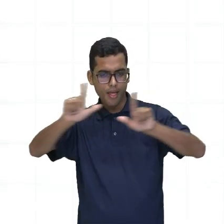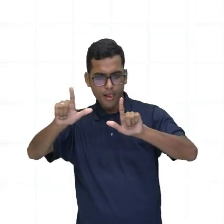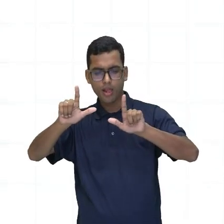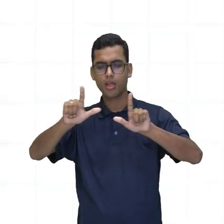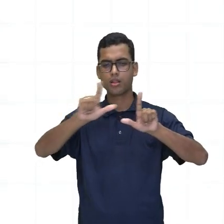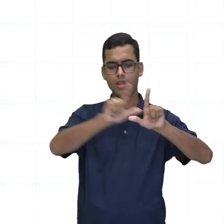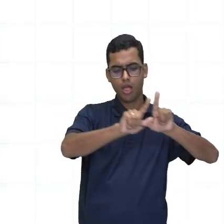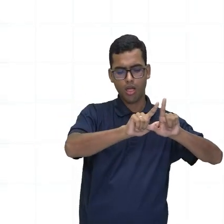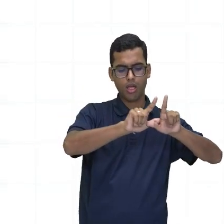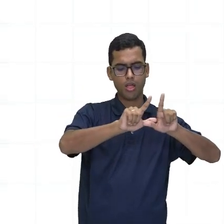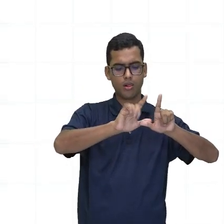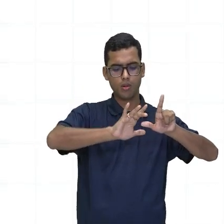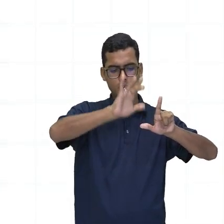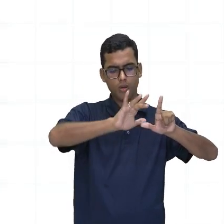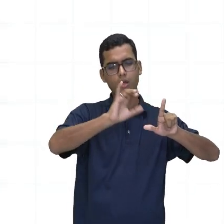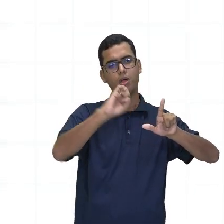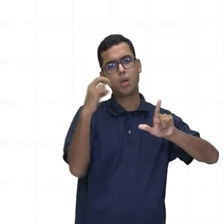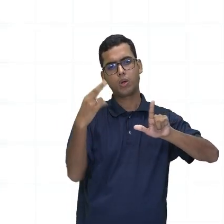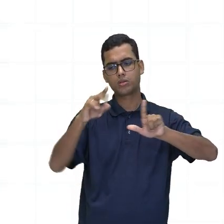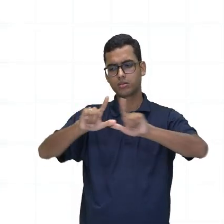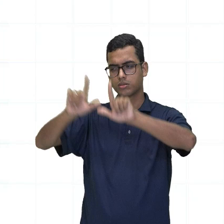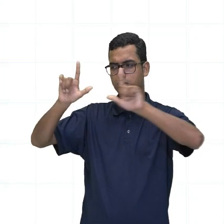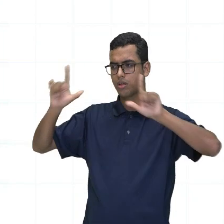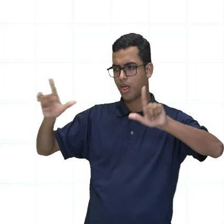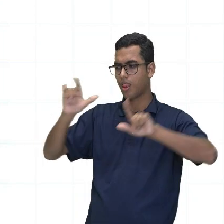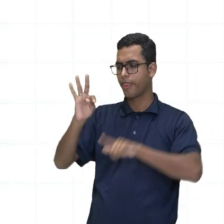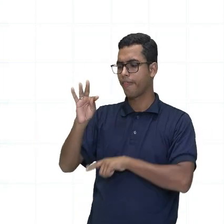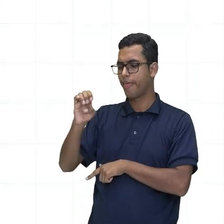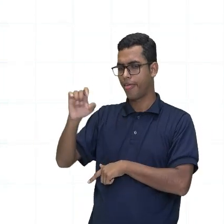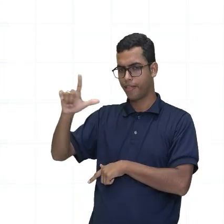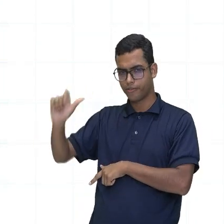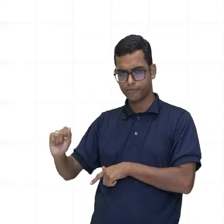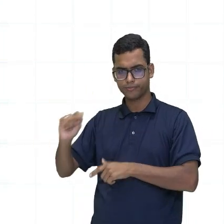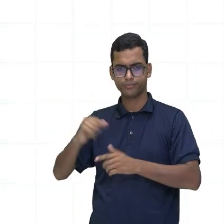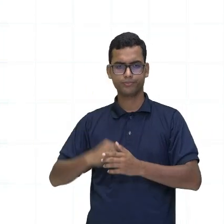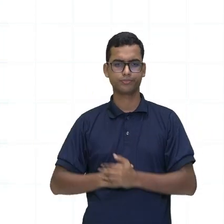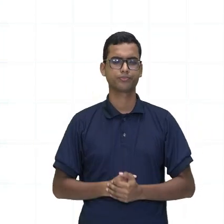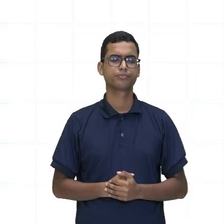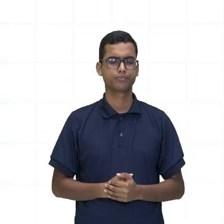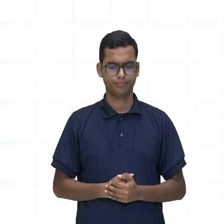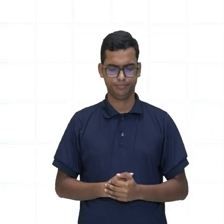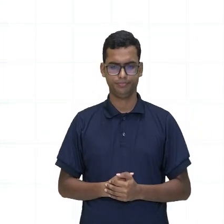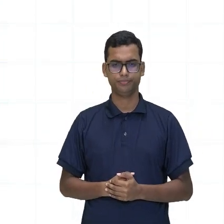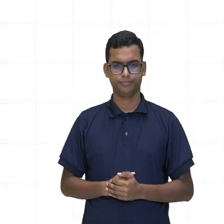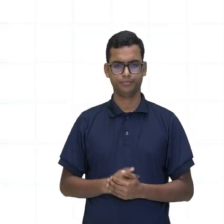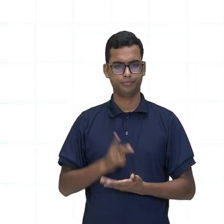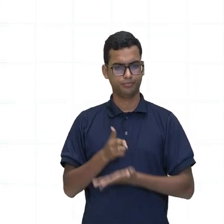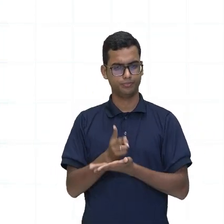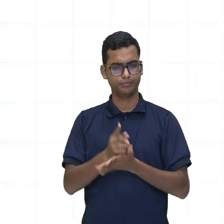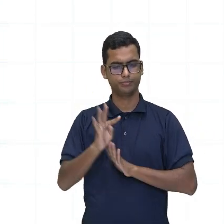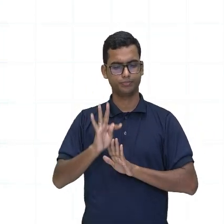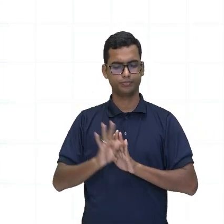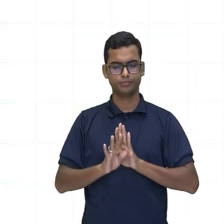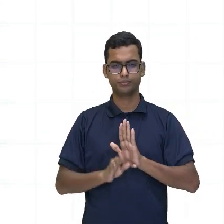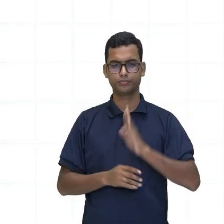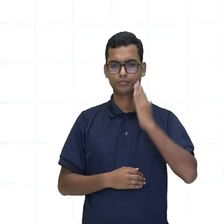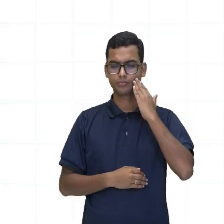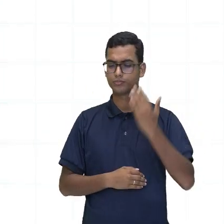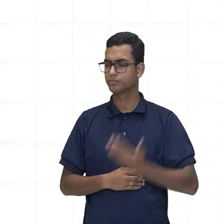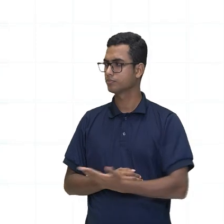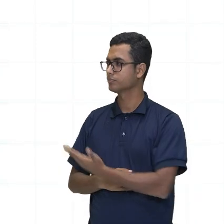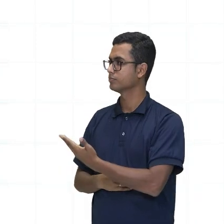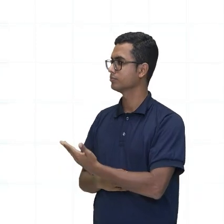Numerous research studies show that when children are on their screens, they are losing their